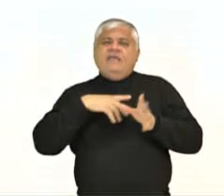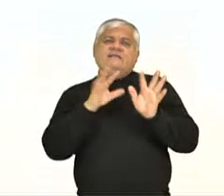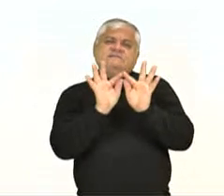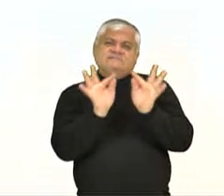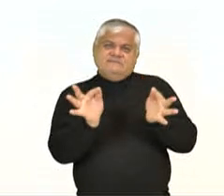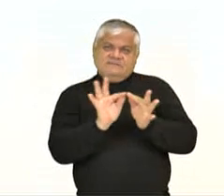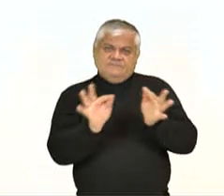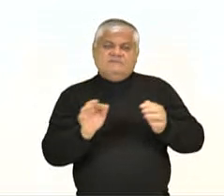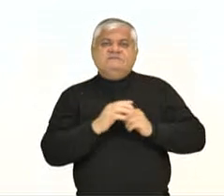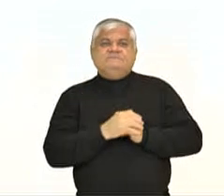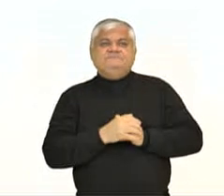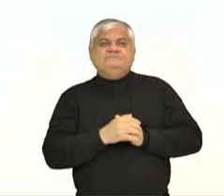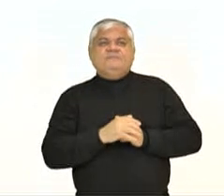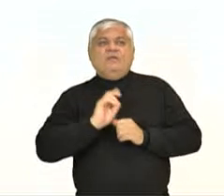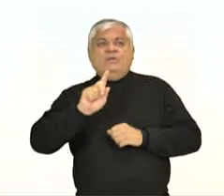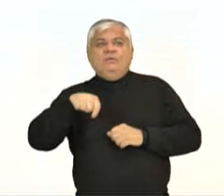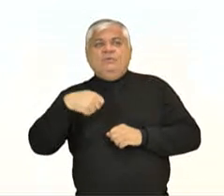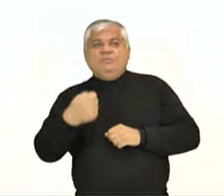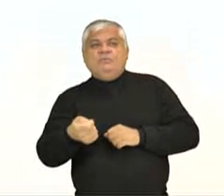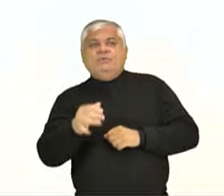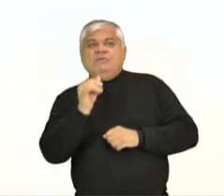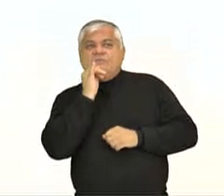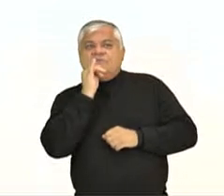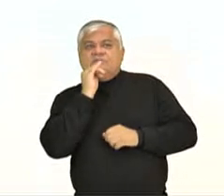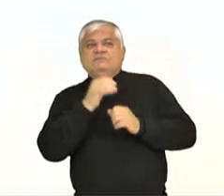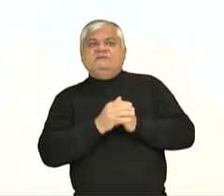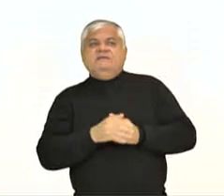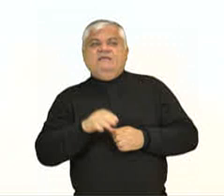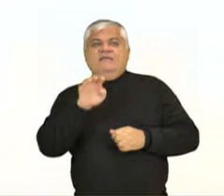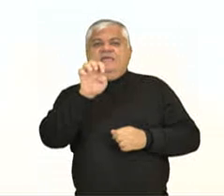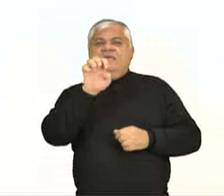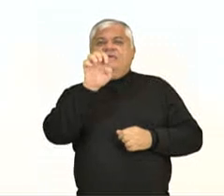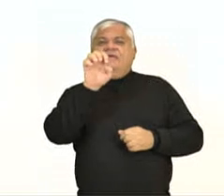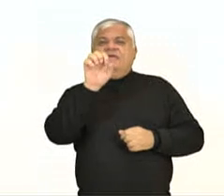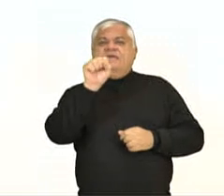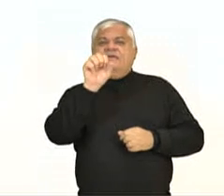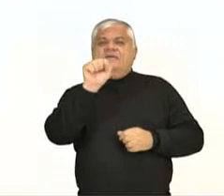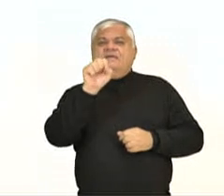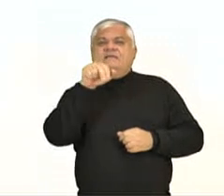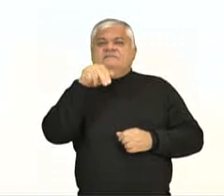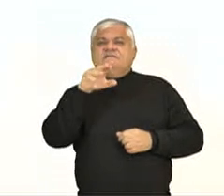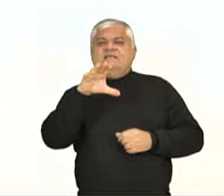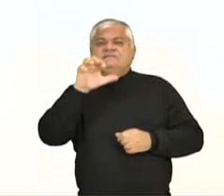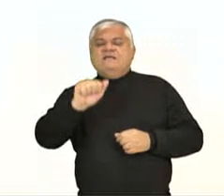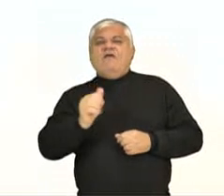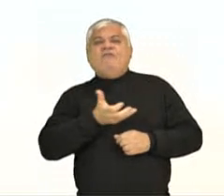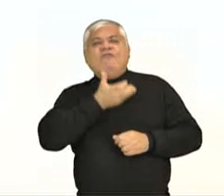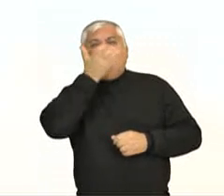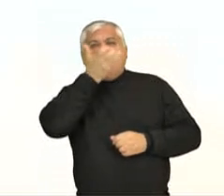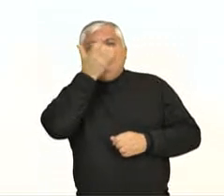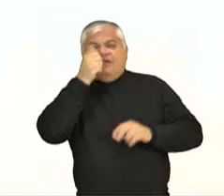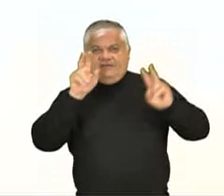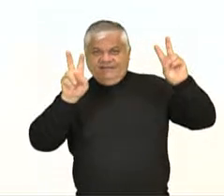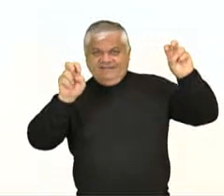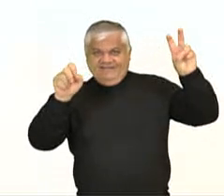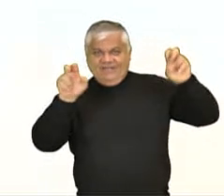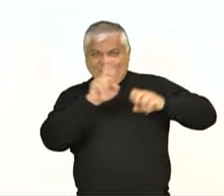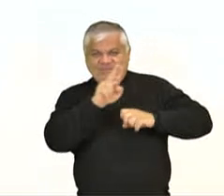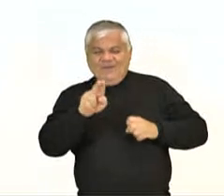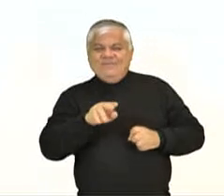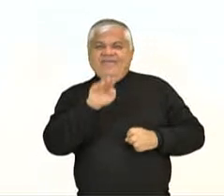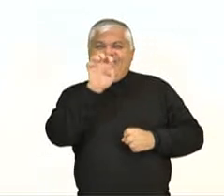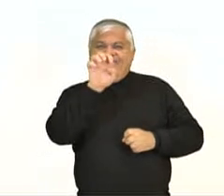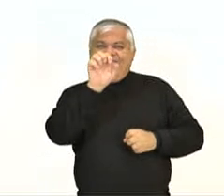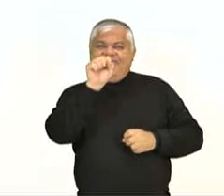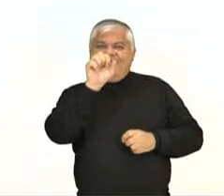são referidos genericamente por meio da denominação essências de fruta. Elas recebem tal nome por